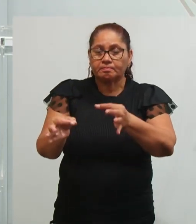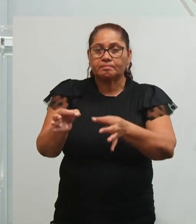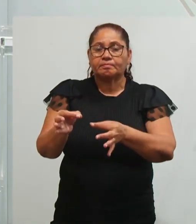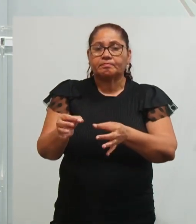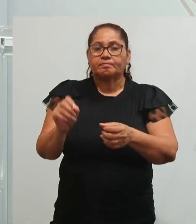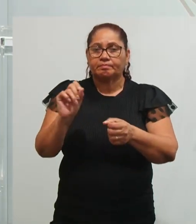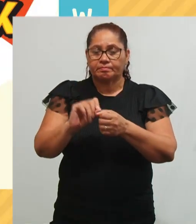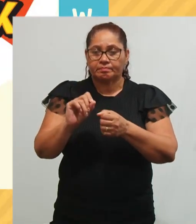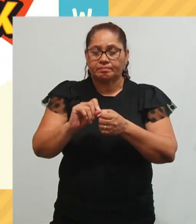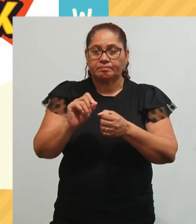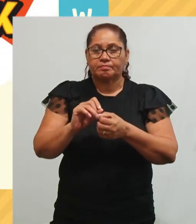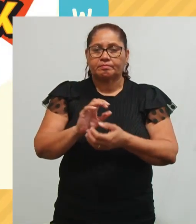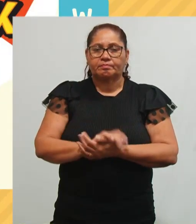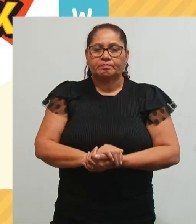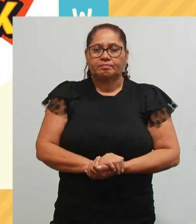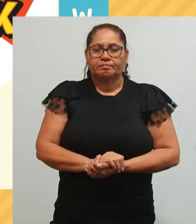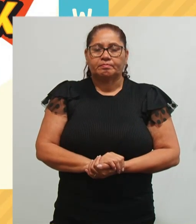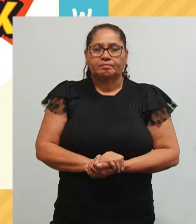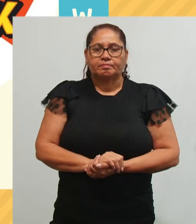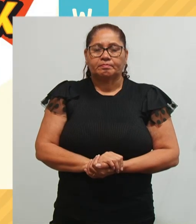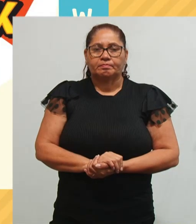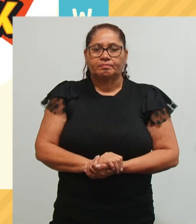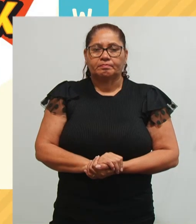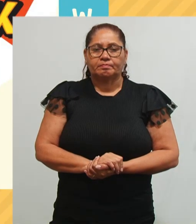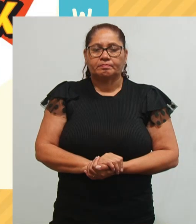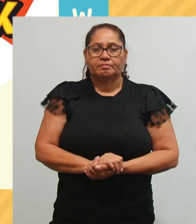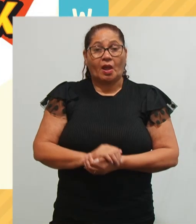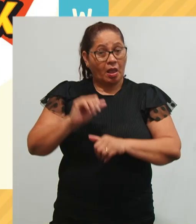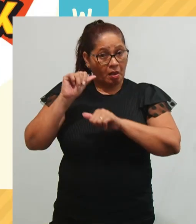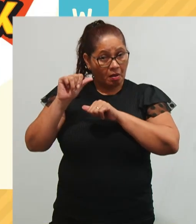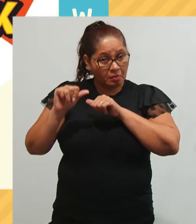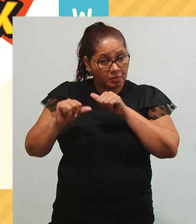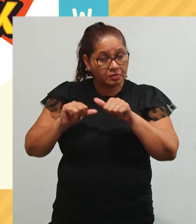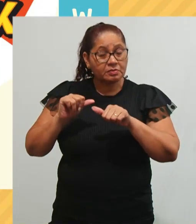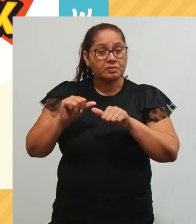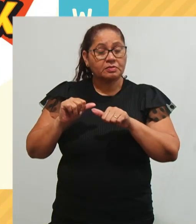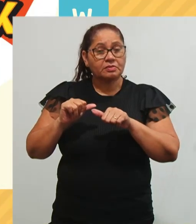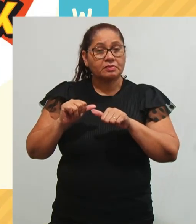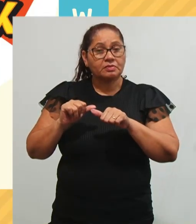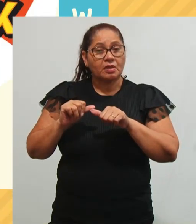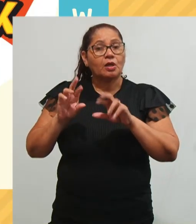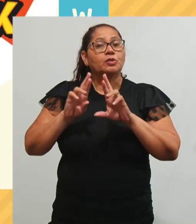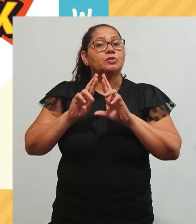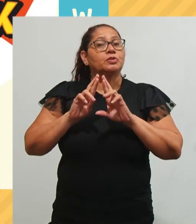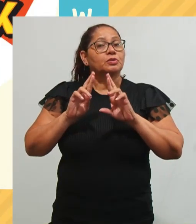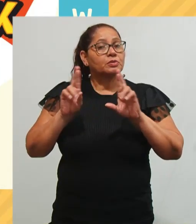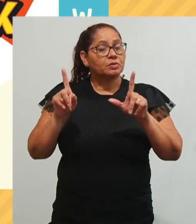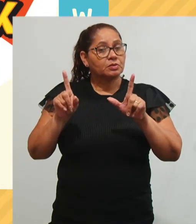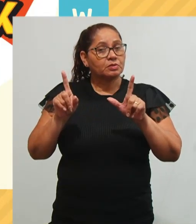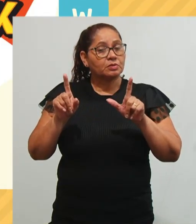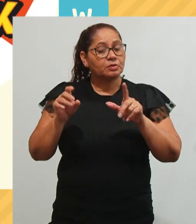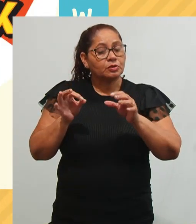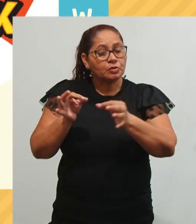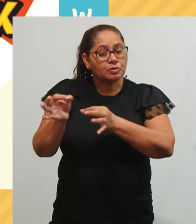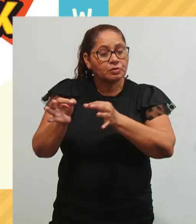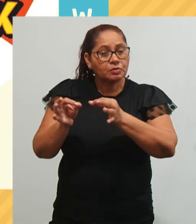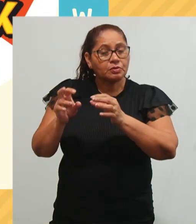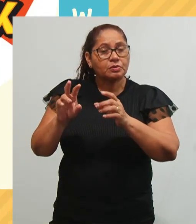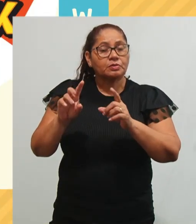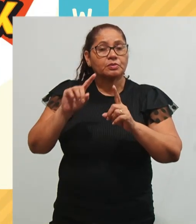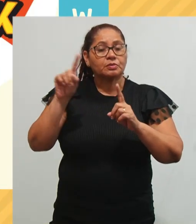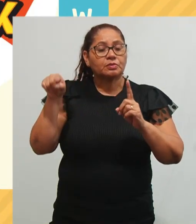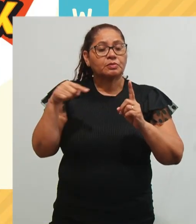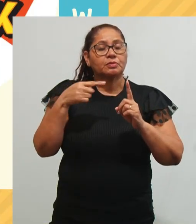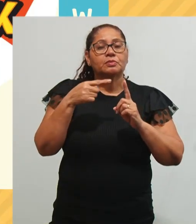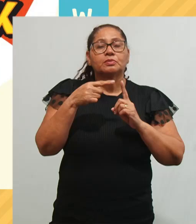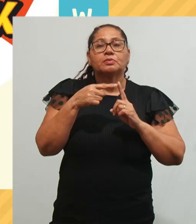atuar, né? Então, é uma mudança paradigmática. Então, analise os objetivos e os relacione